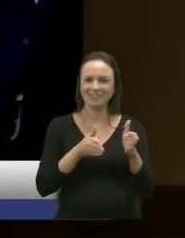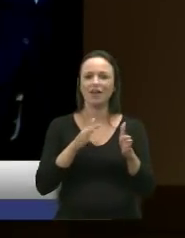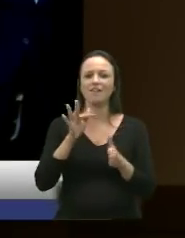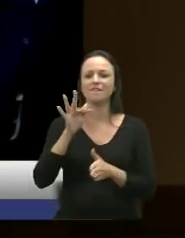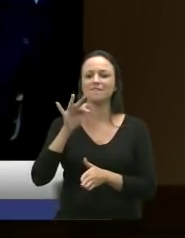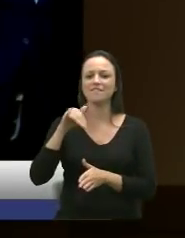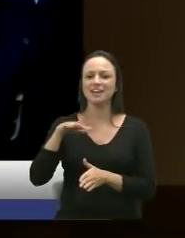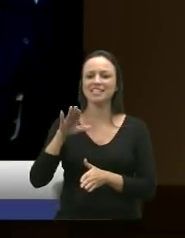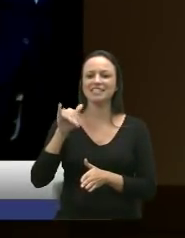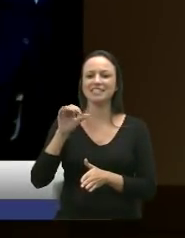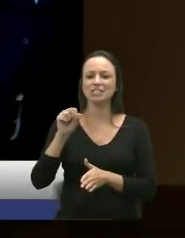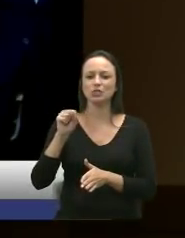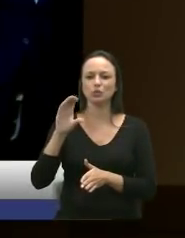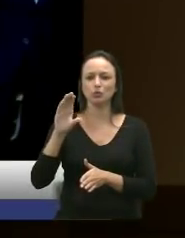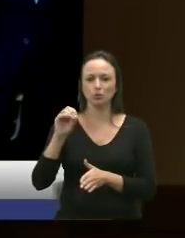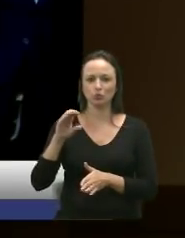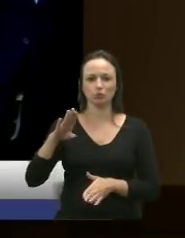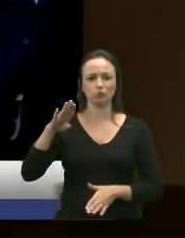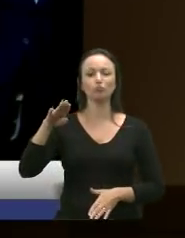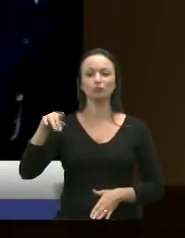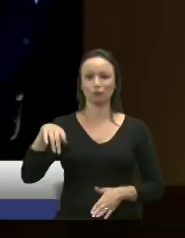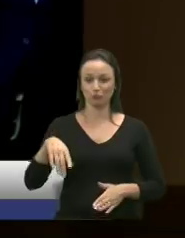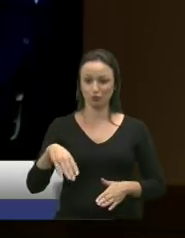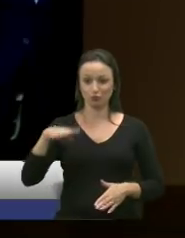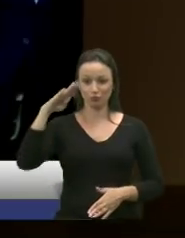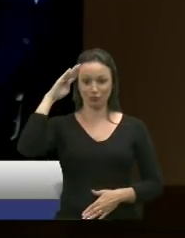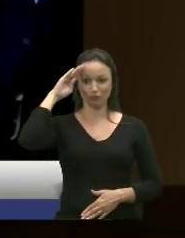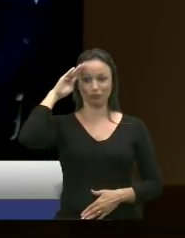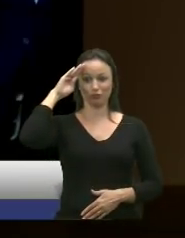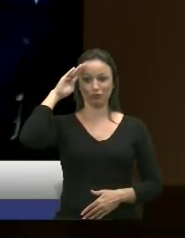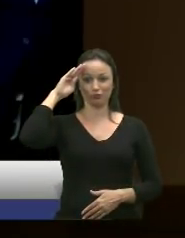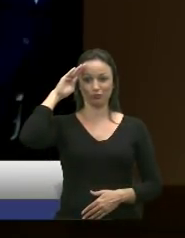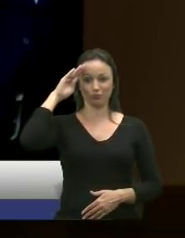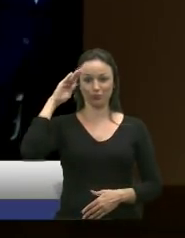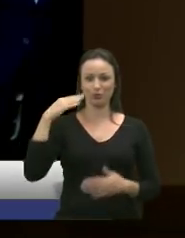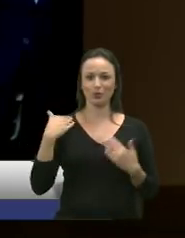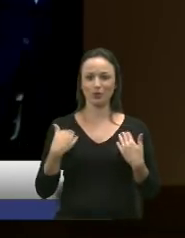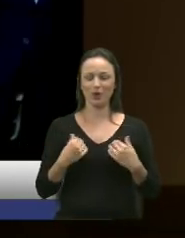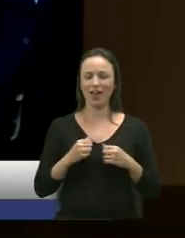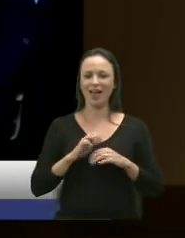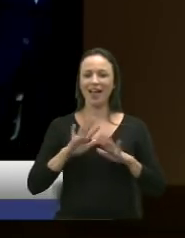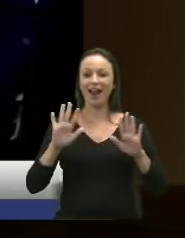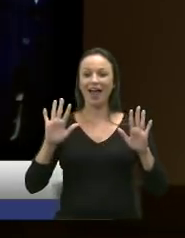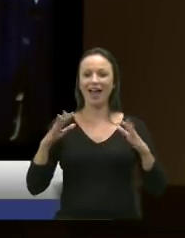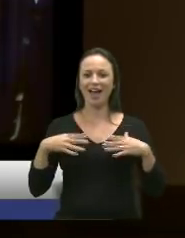Francisco, esse que presta continência, bonitinho, com seu terno mais clarinho.